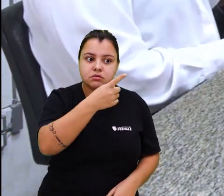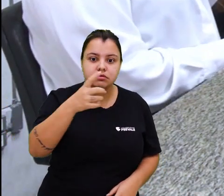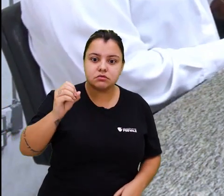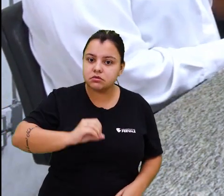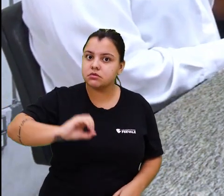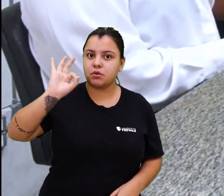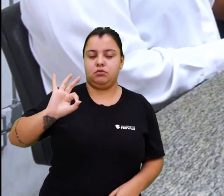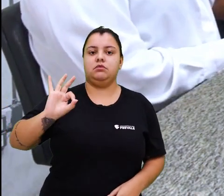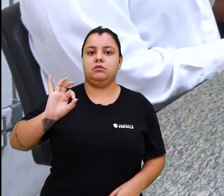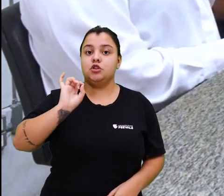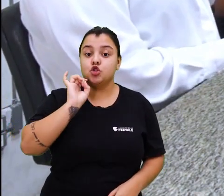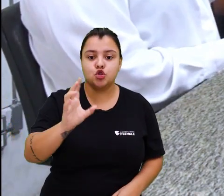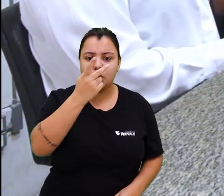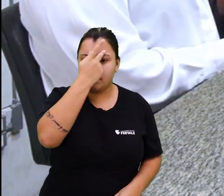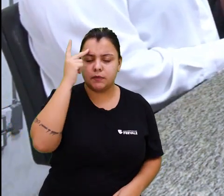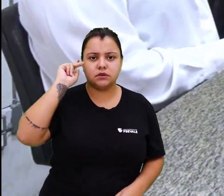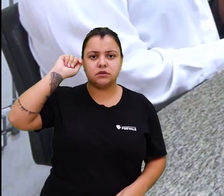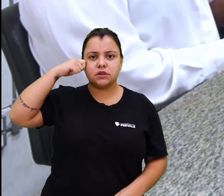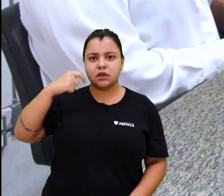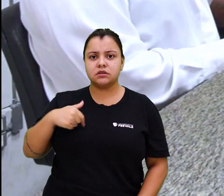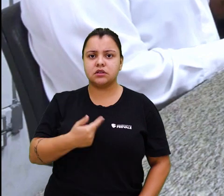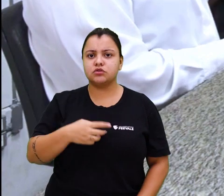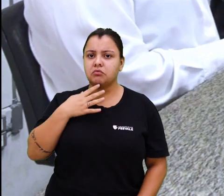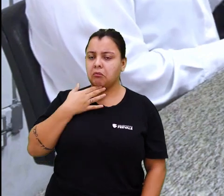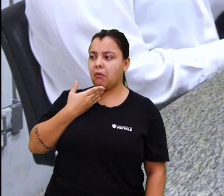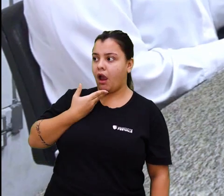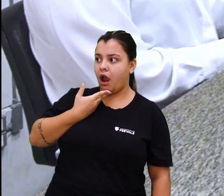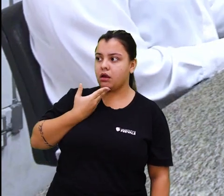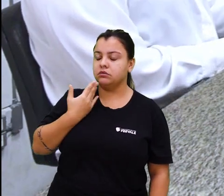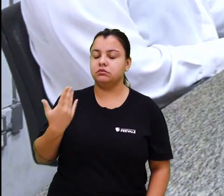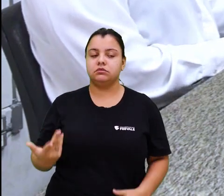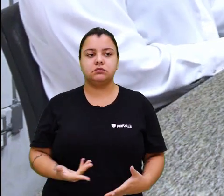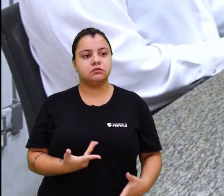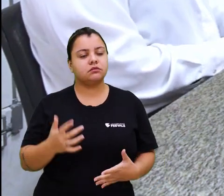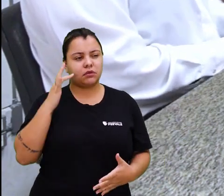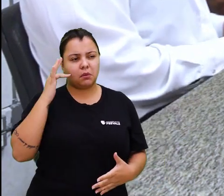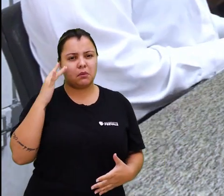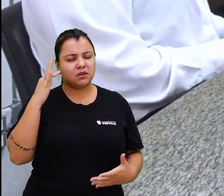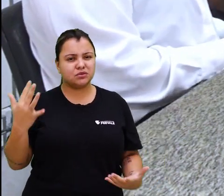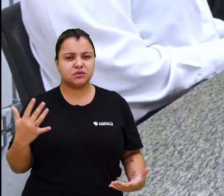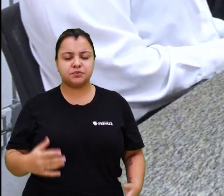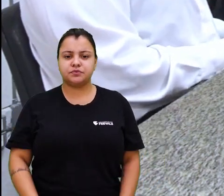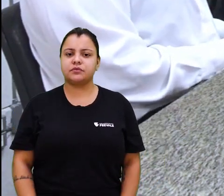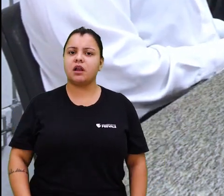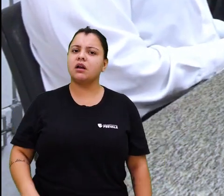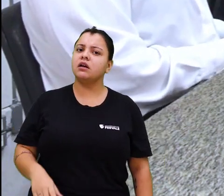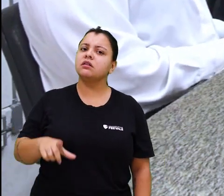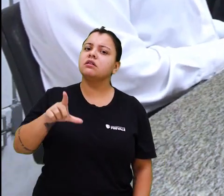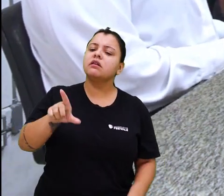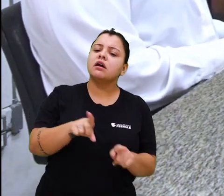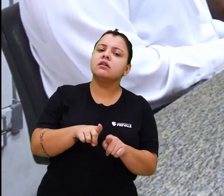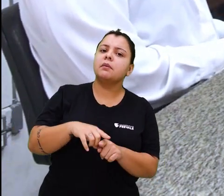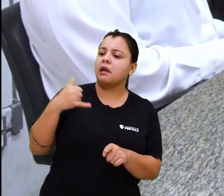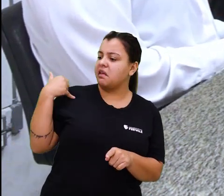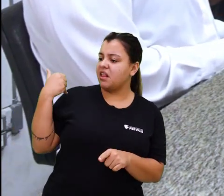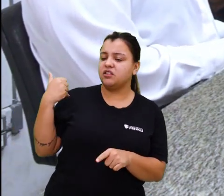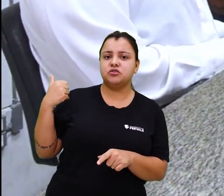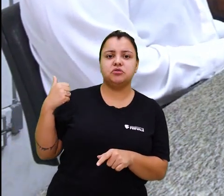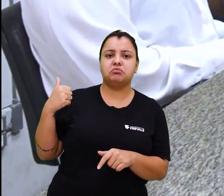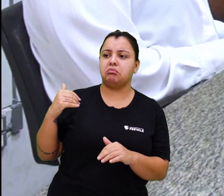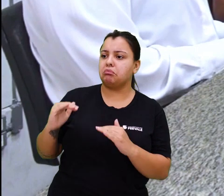isso a gente é imagino imagino mas assim gente de todas as idades também né